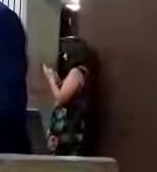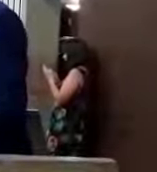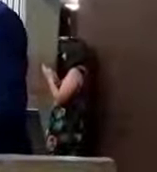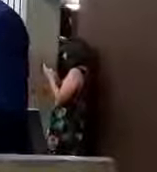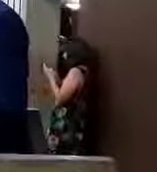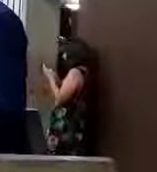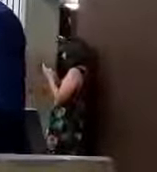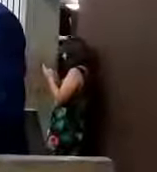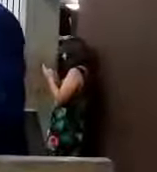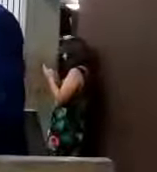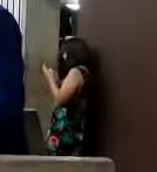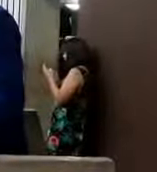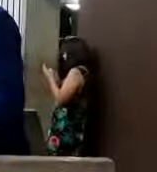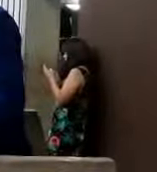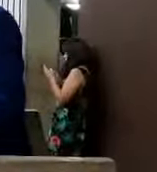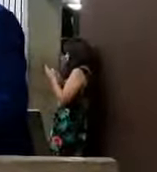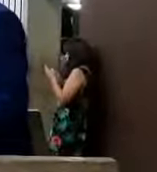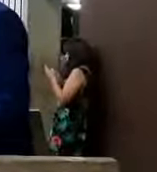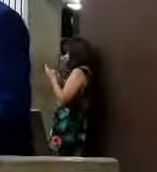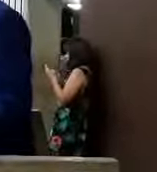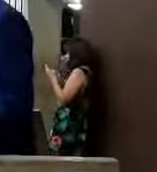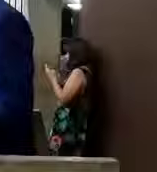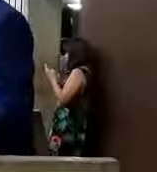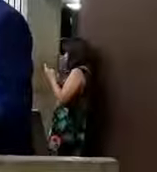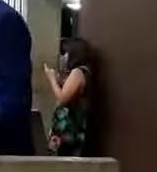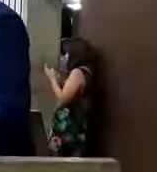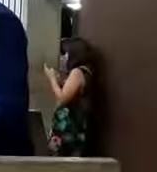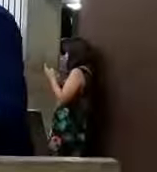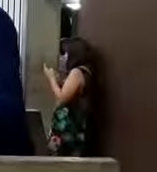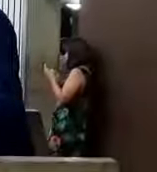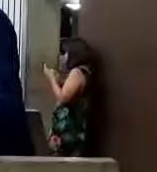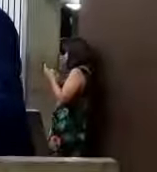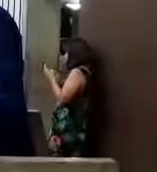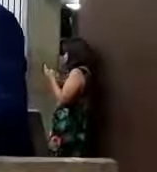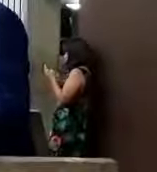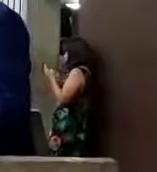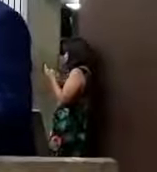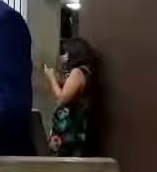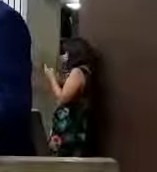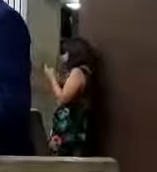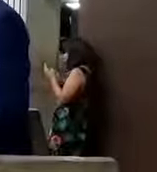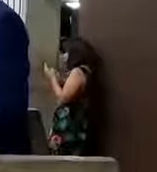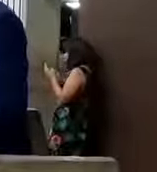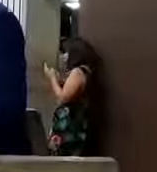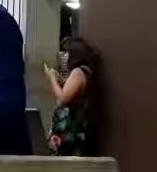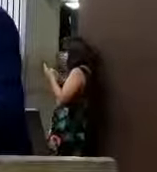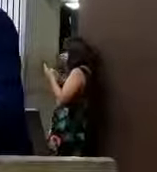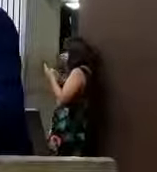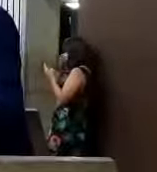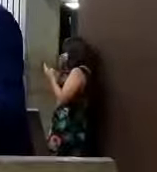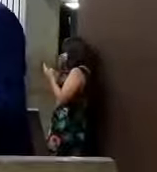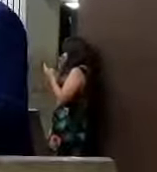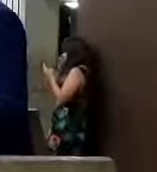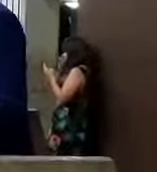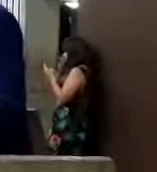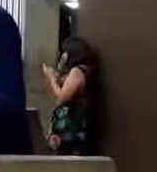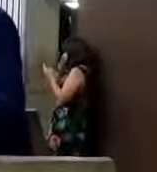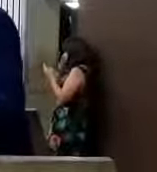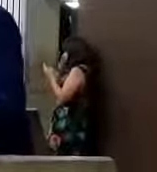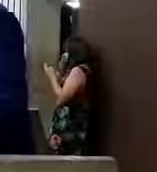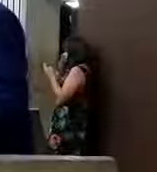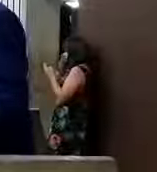sindicatos engenheiros, Conselho Regional de Engenharia, Conselho Regional de Arquitetura,